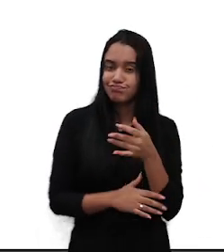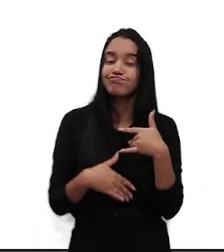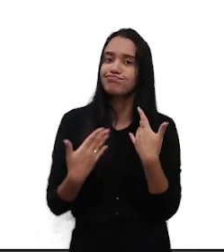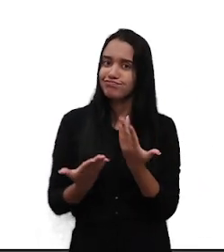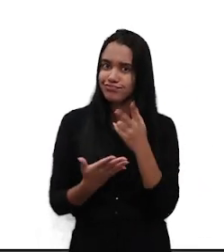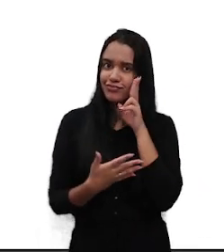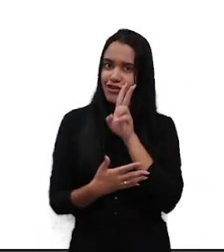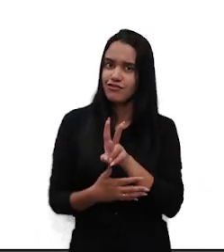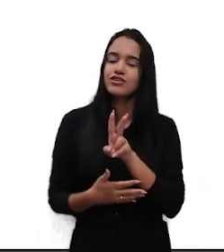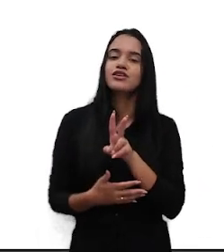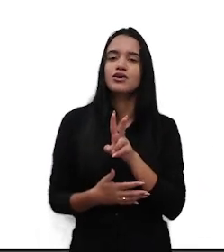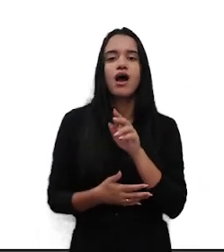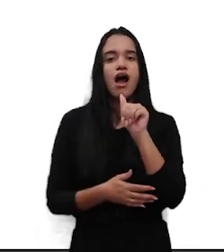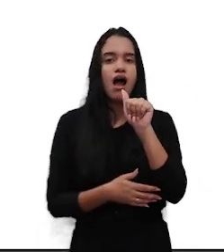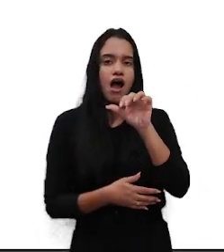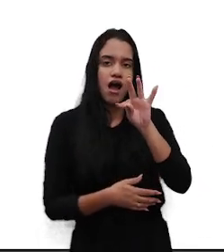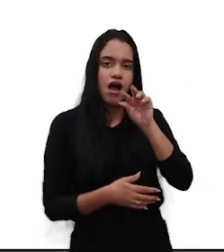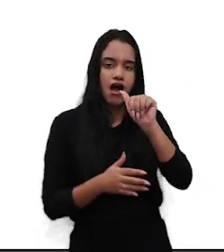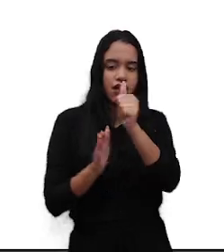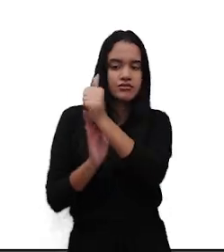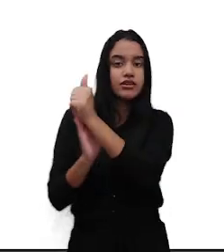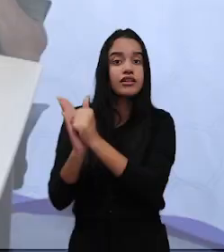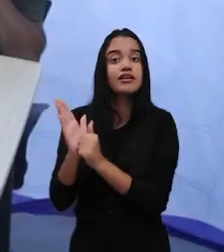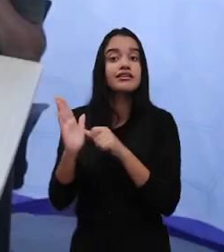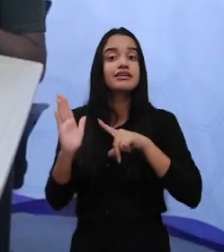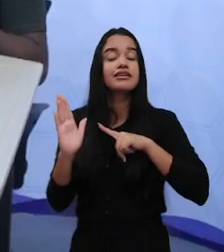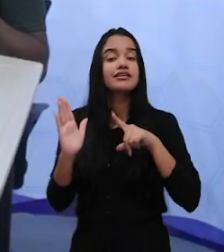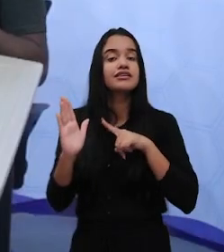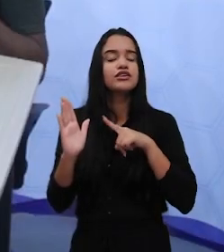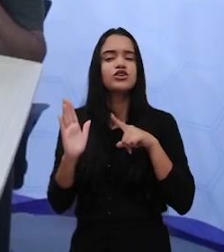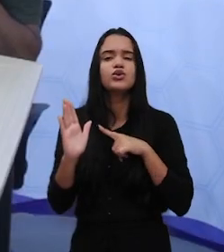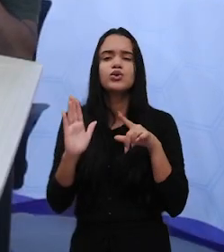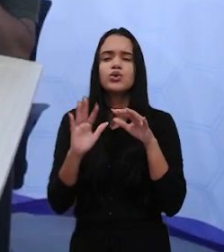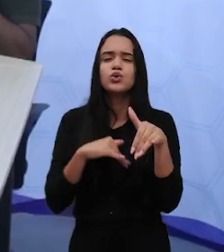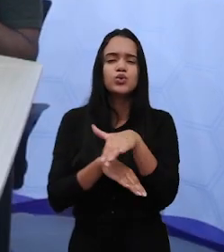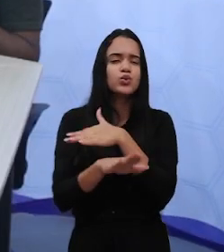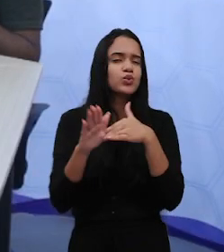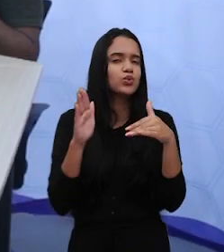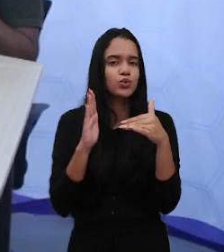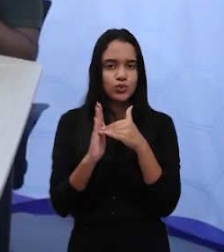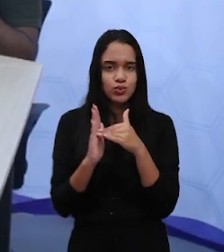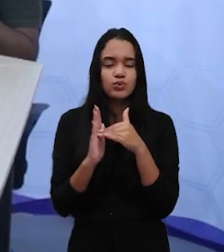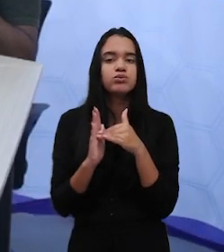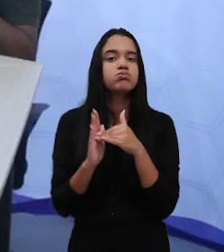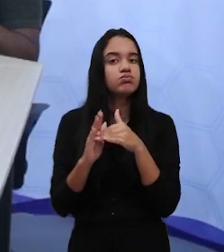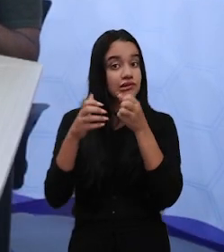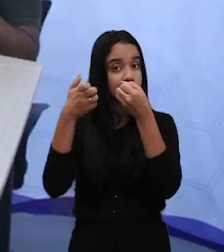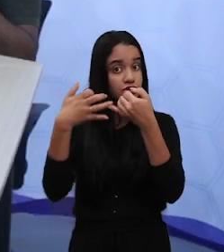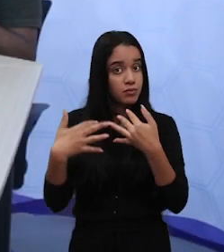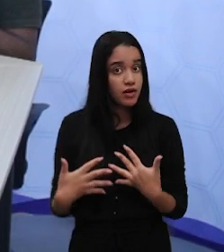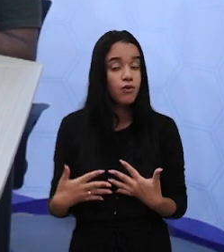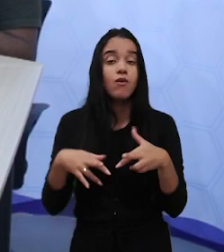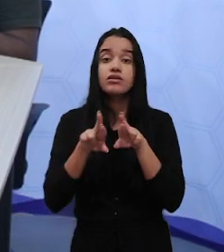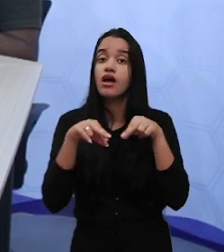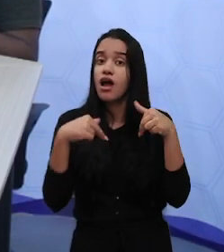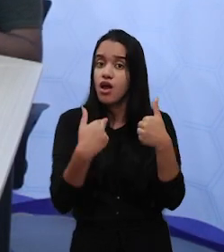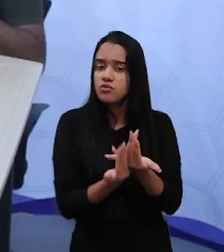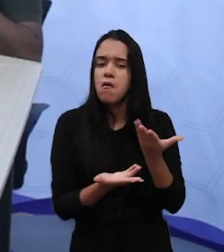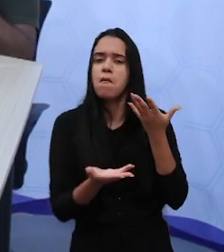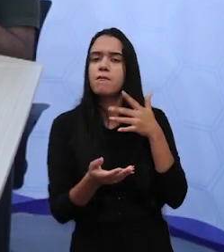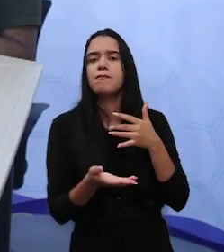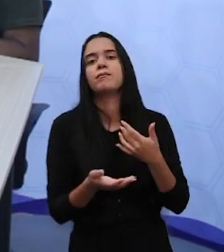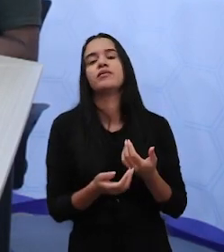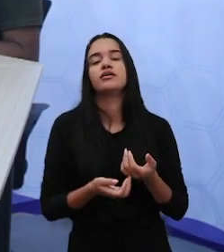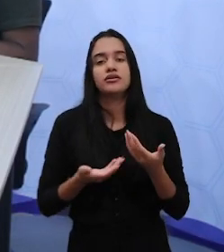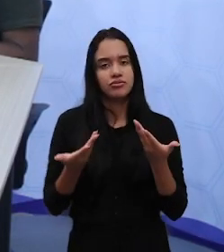colocou, a ata, ela tem que registrar absolutamente tudo o que foi dito, falado.